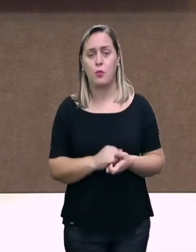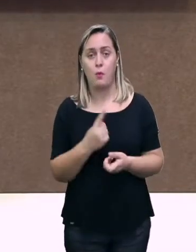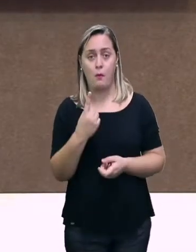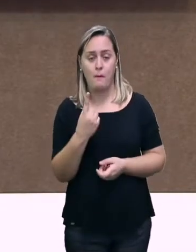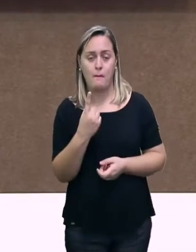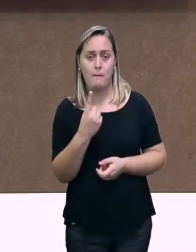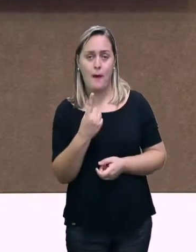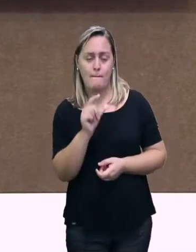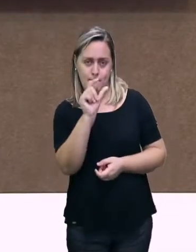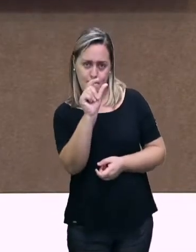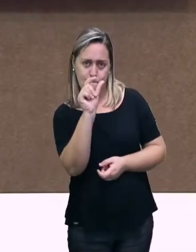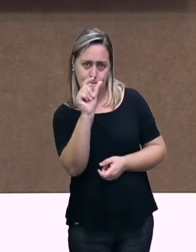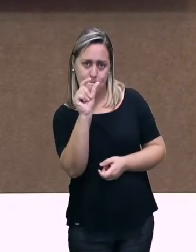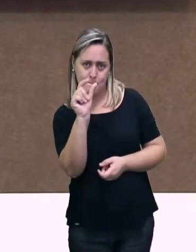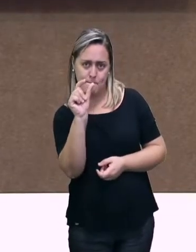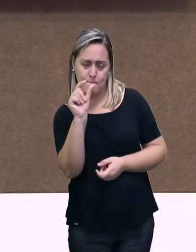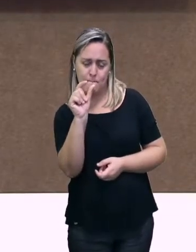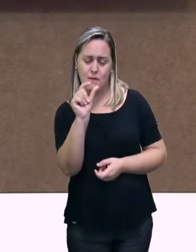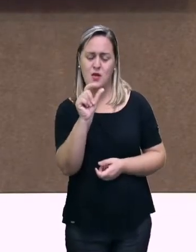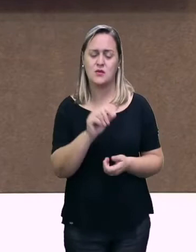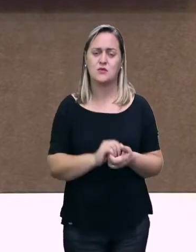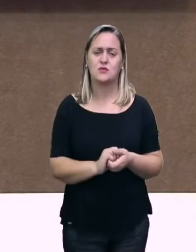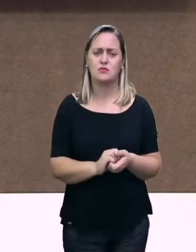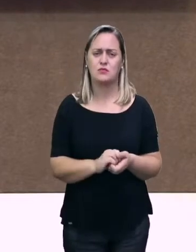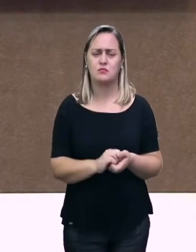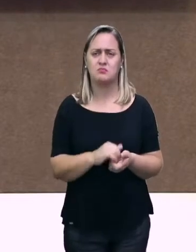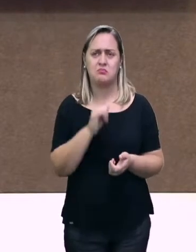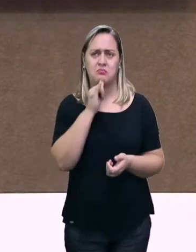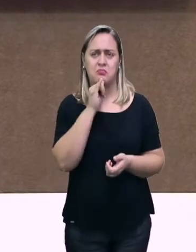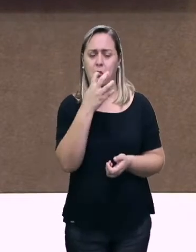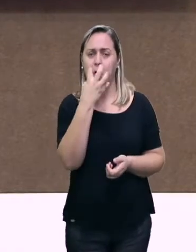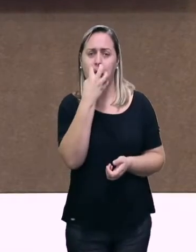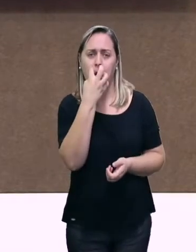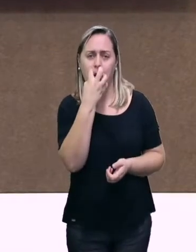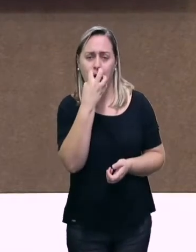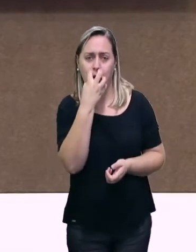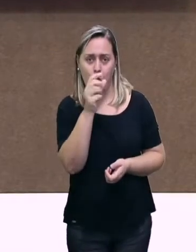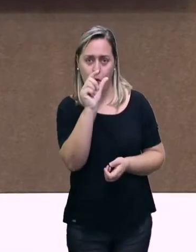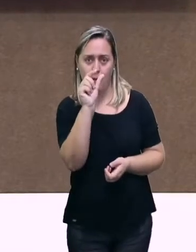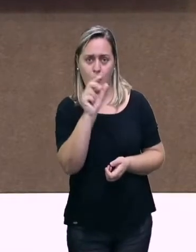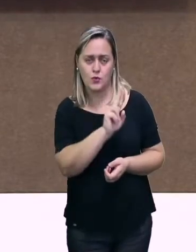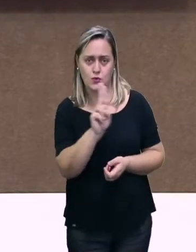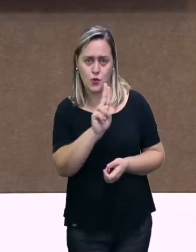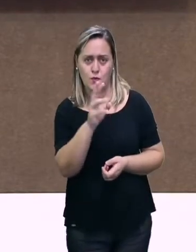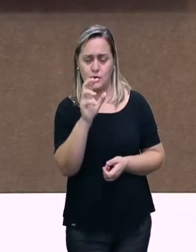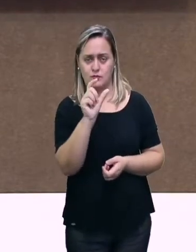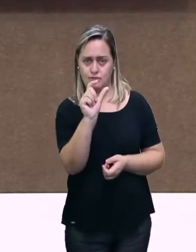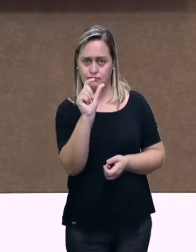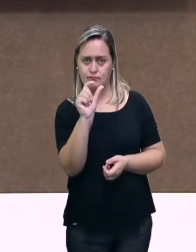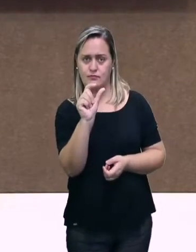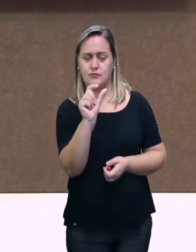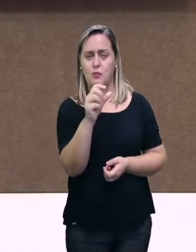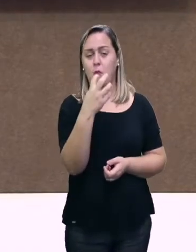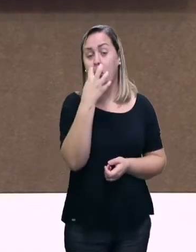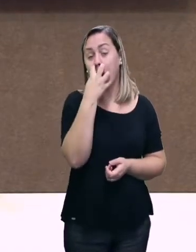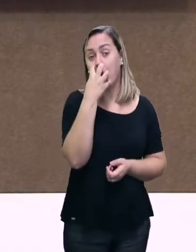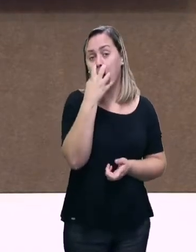que representa o cachorro e as 14 peças restantes,